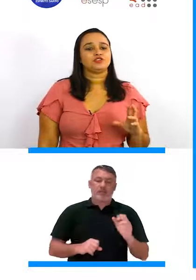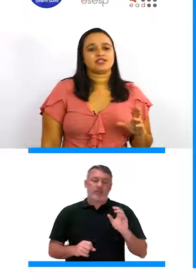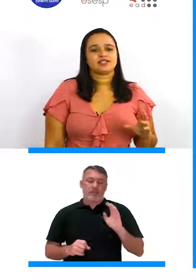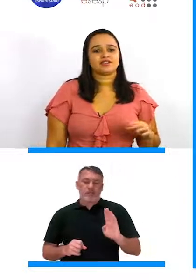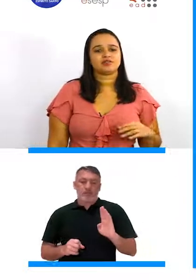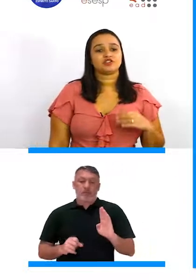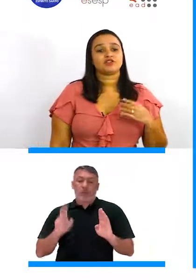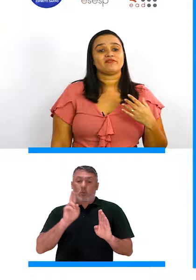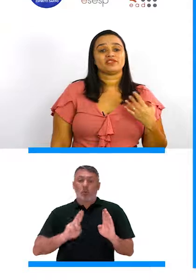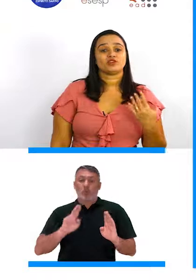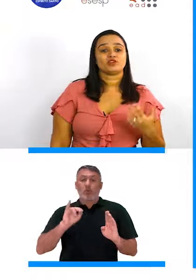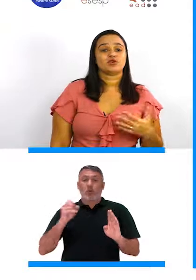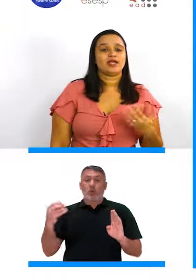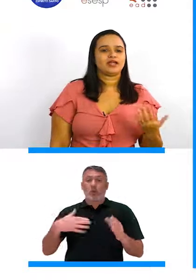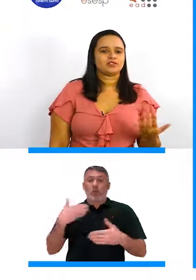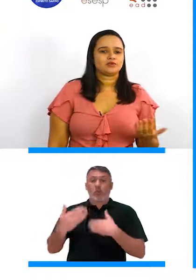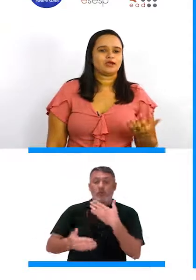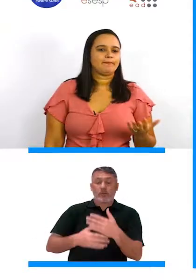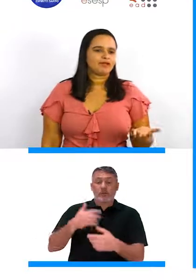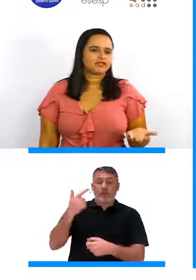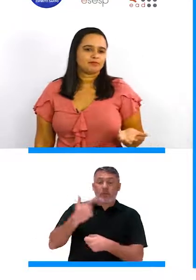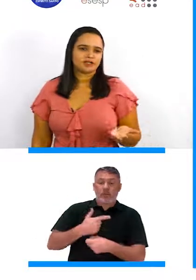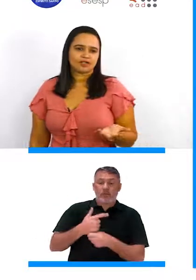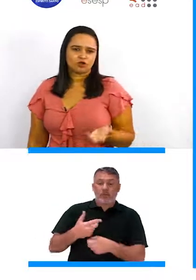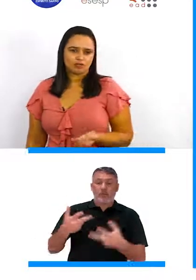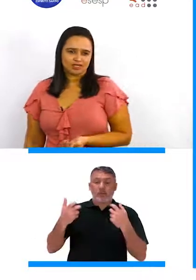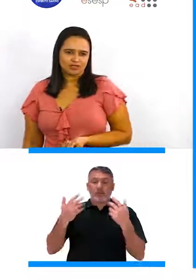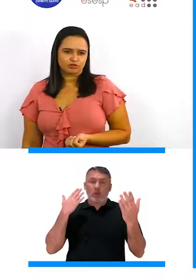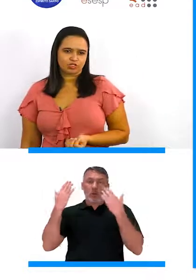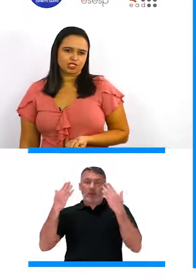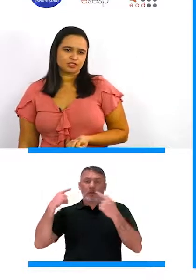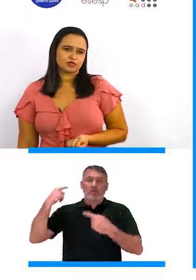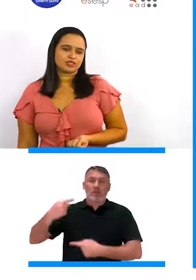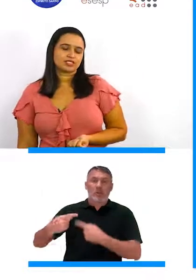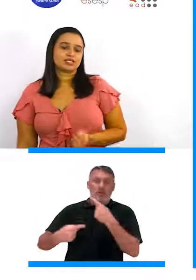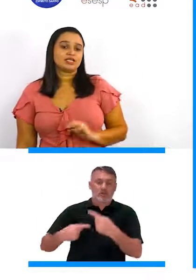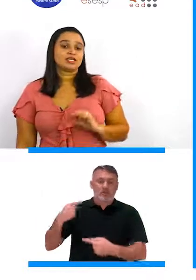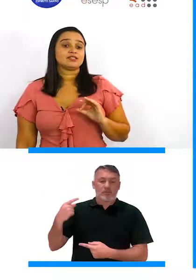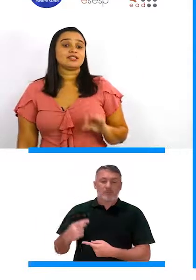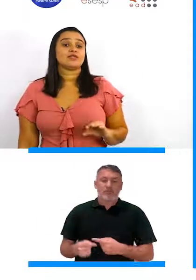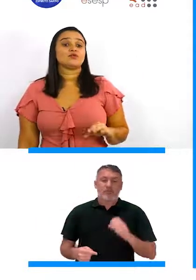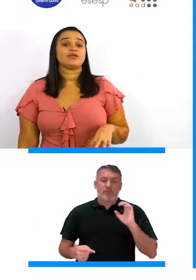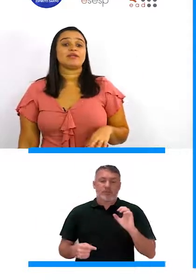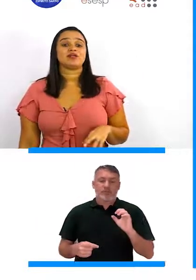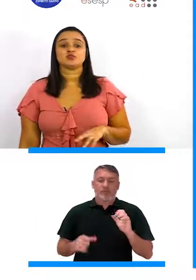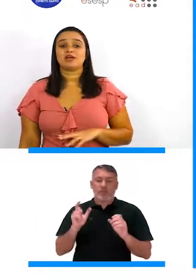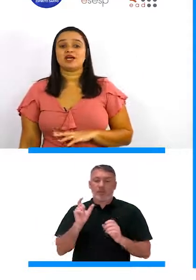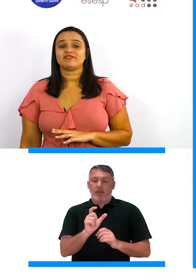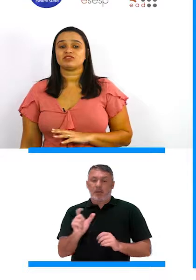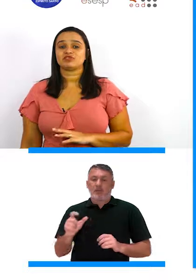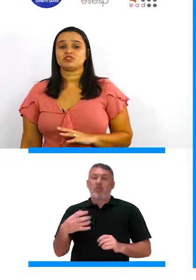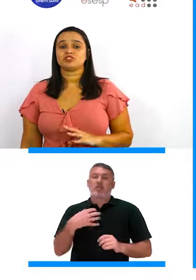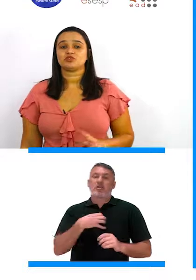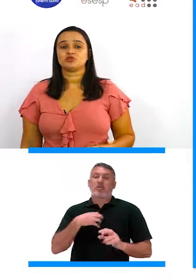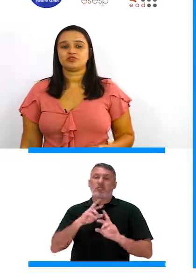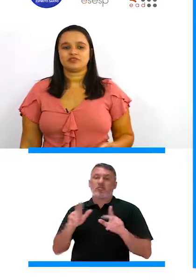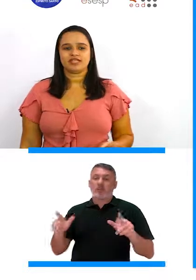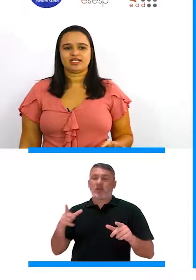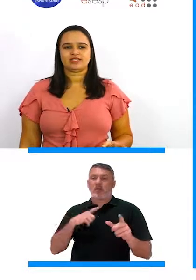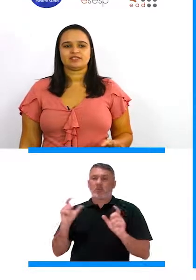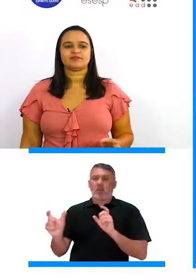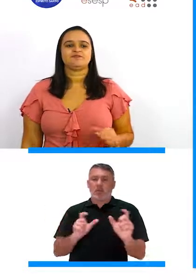A utilização de inovações do léxico é percebida na comparação de gerações. C. O emprego de palavras com